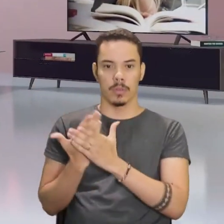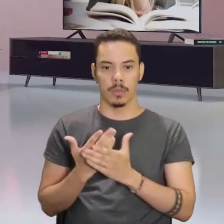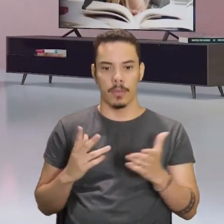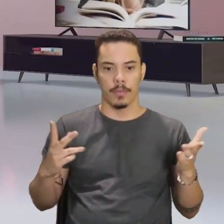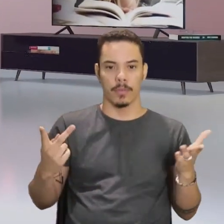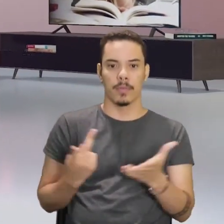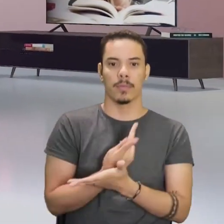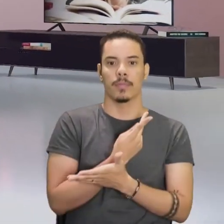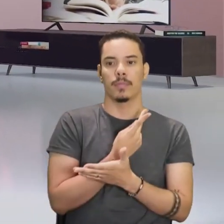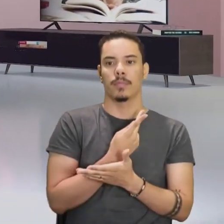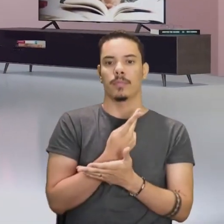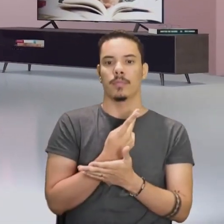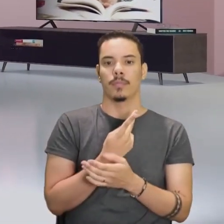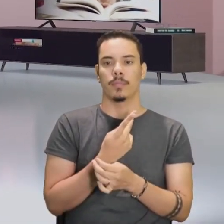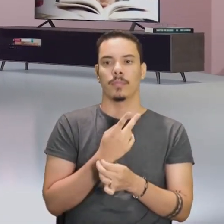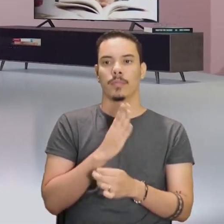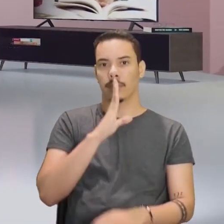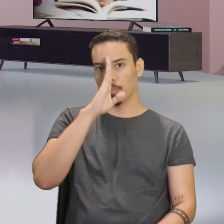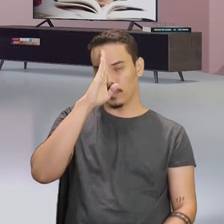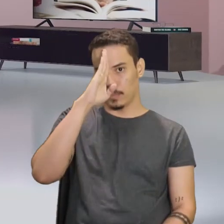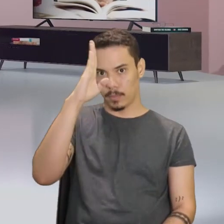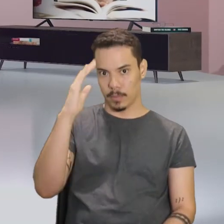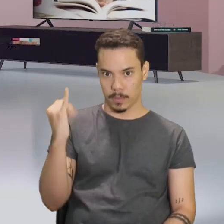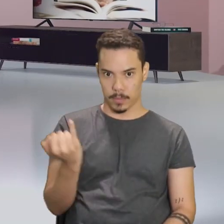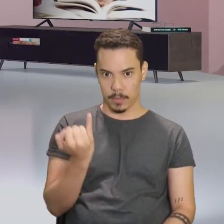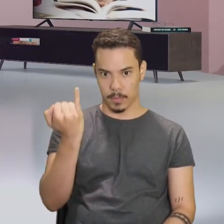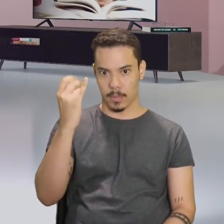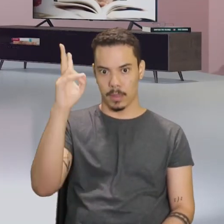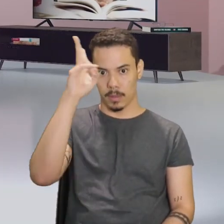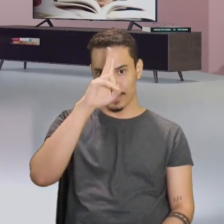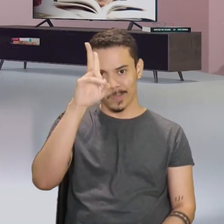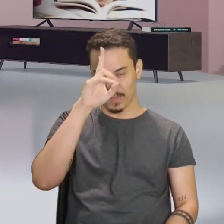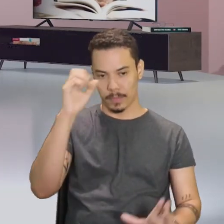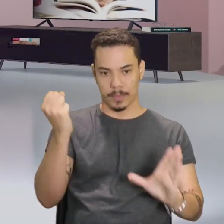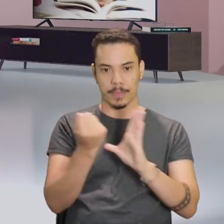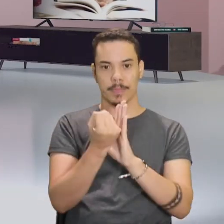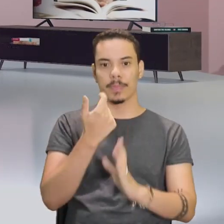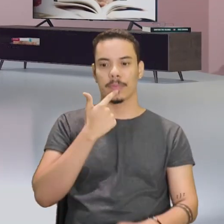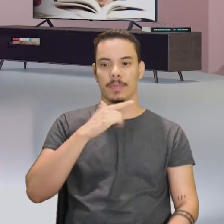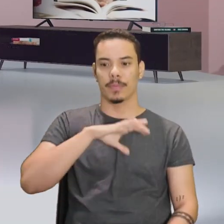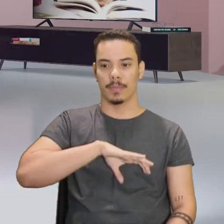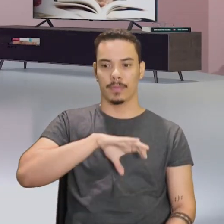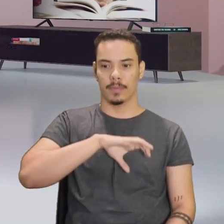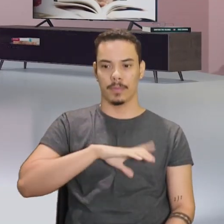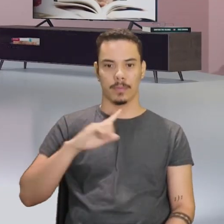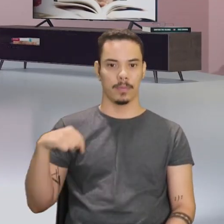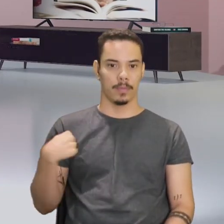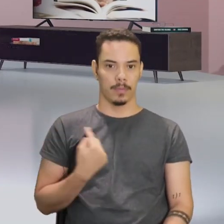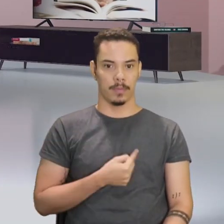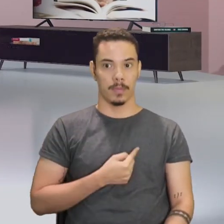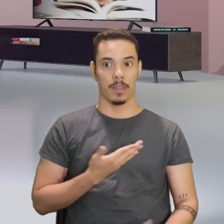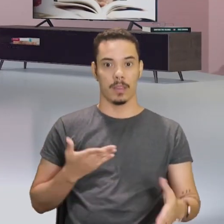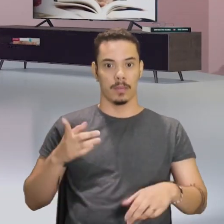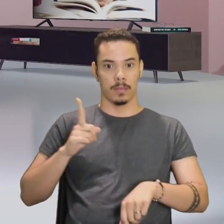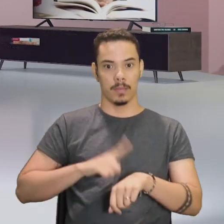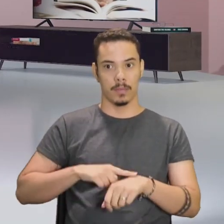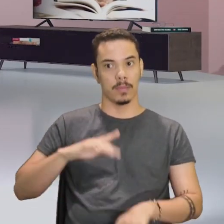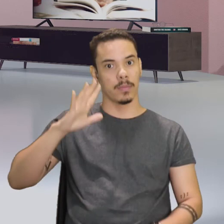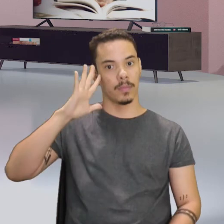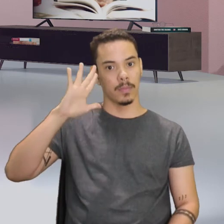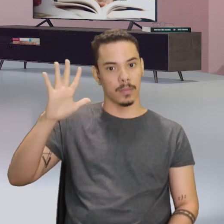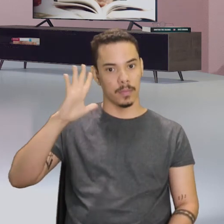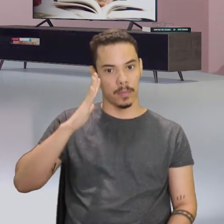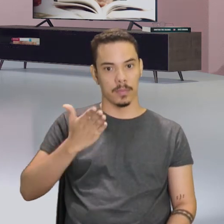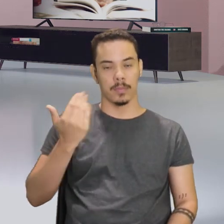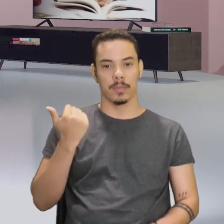fatos, pontos importantes sobre a história da língua portuguesa, nós vamos deixar sair um pouquinho da teoria